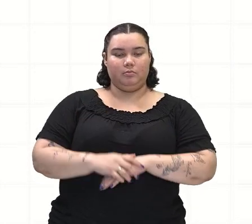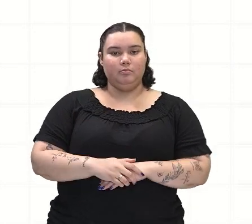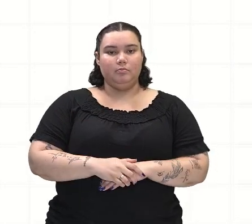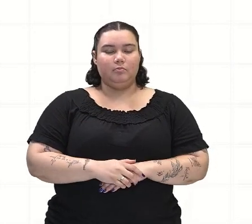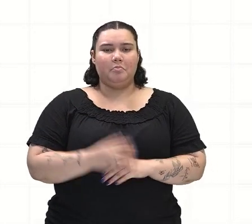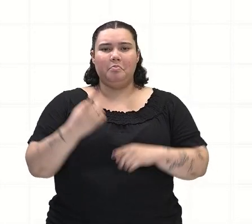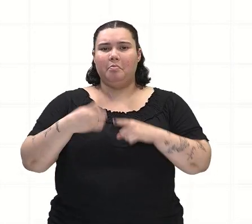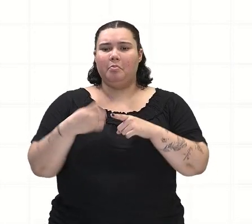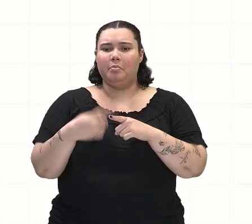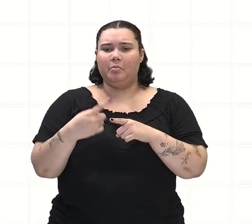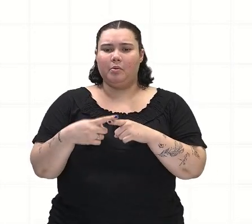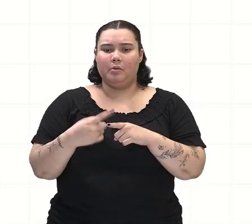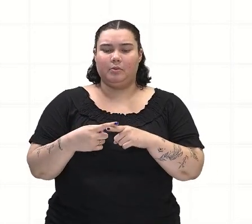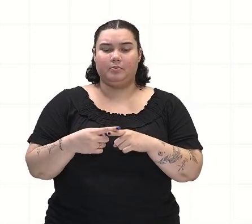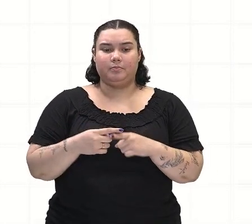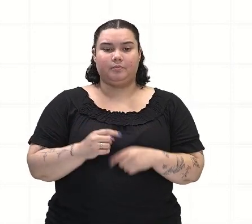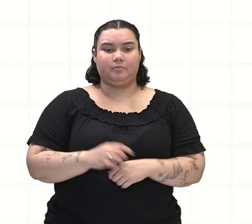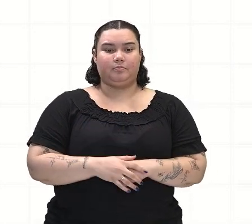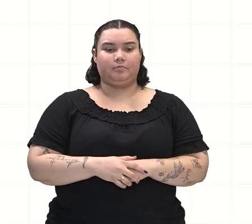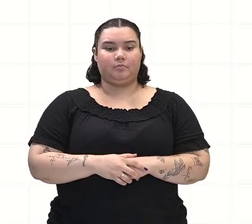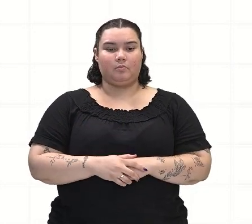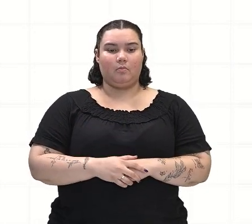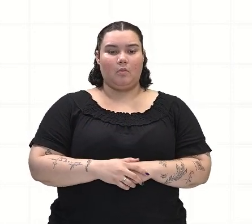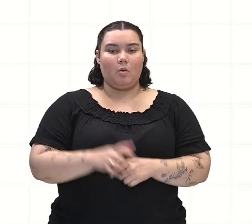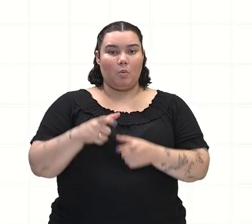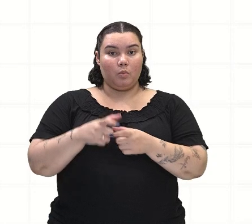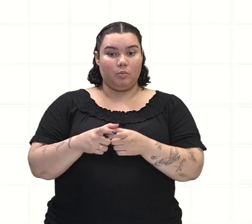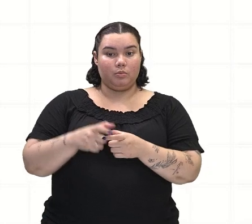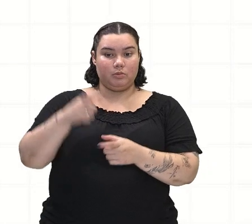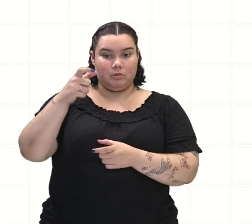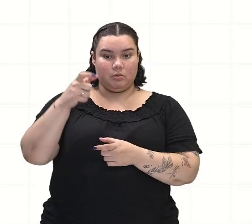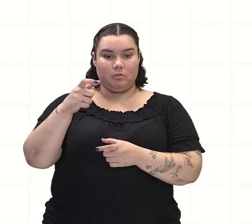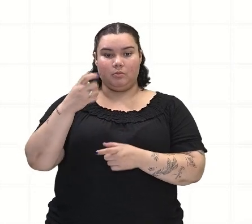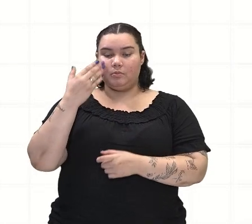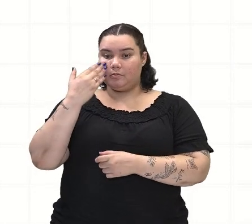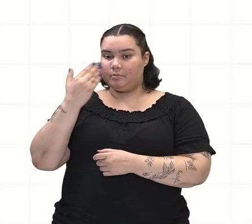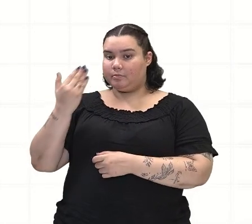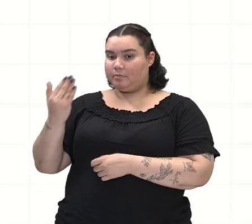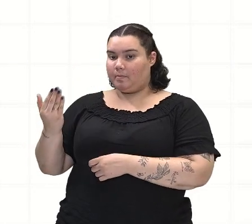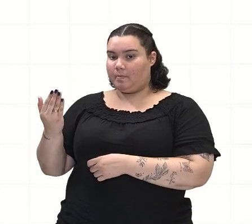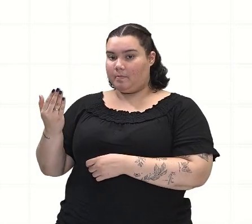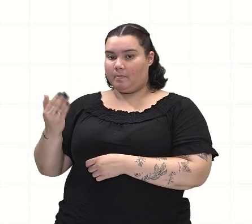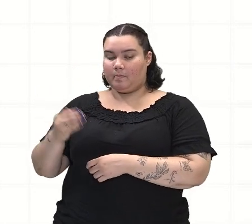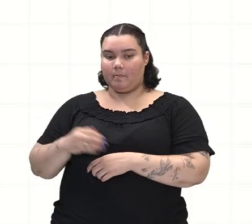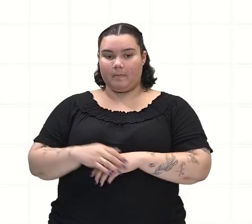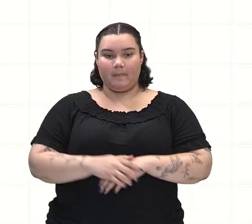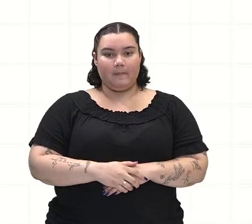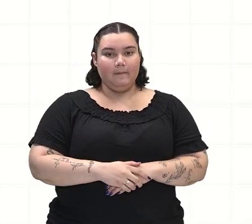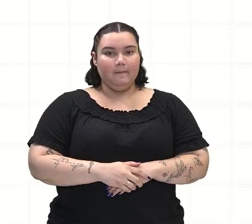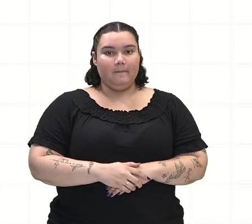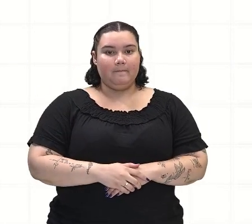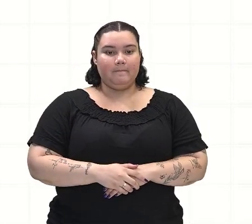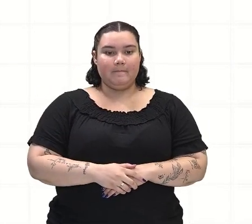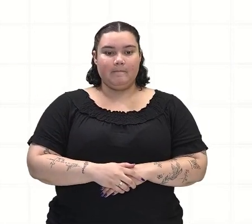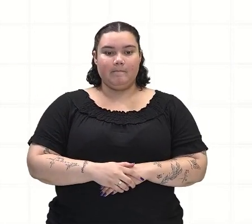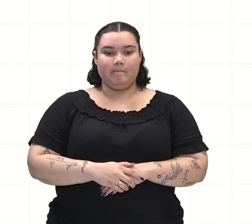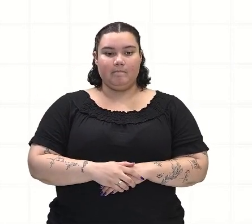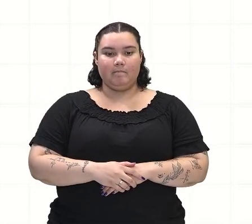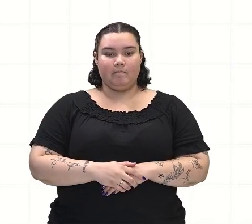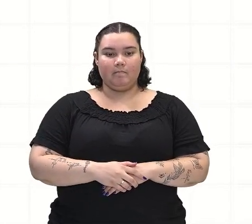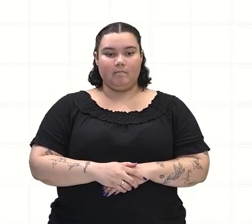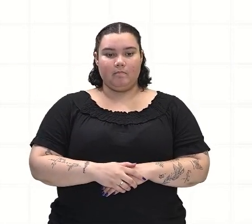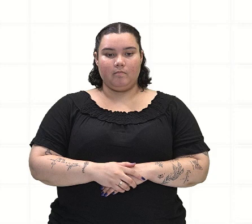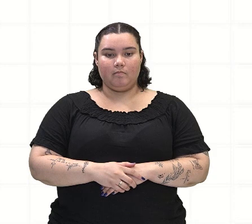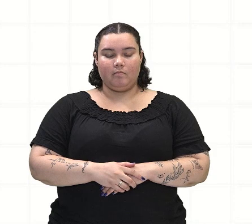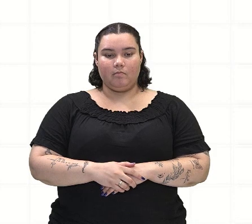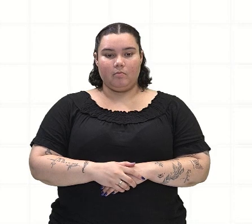Por quê? O cilindro, ele é um corpo circular, E ele